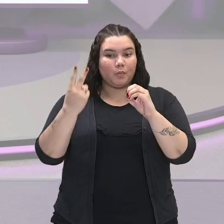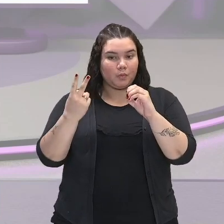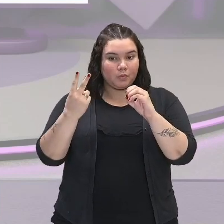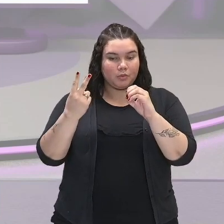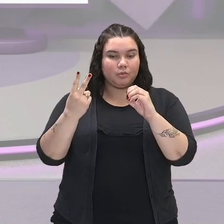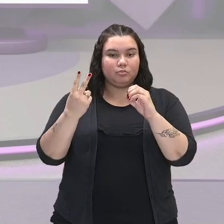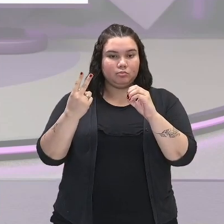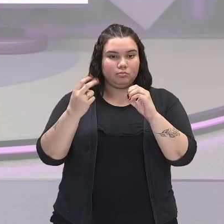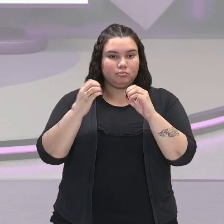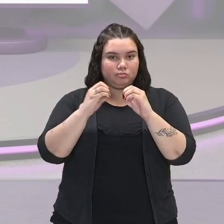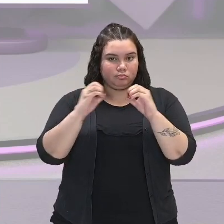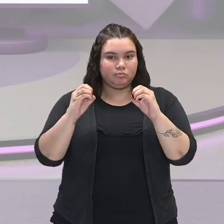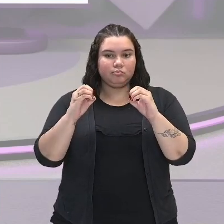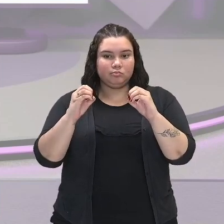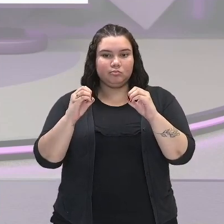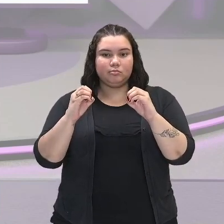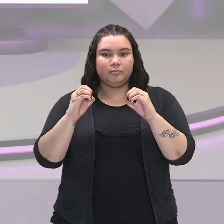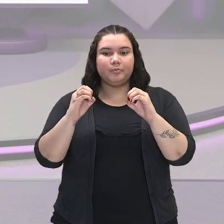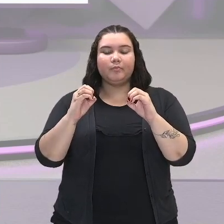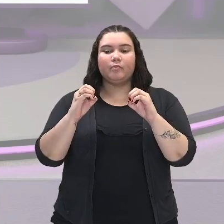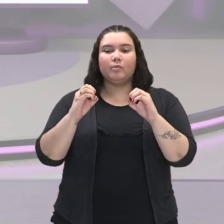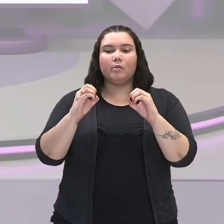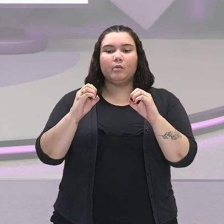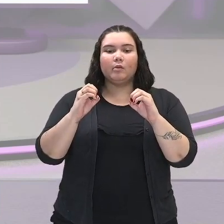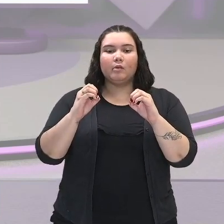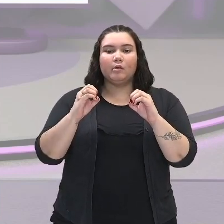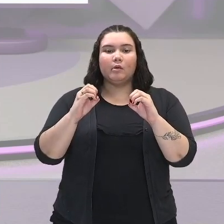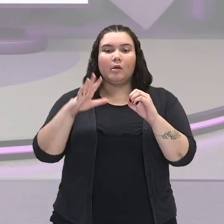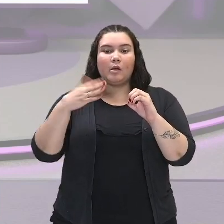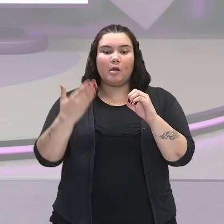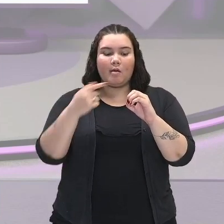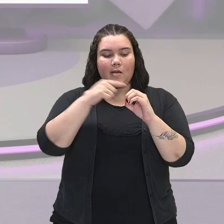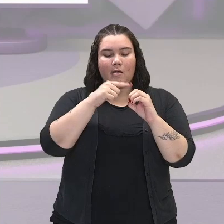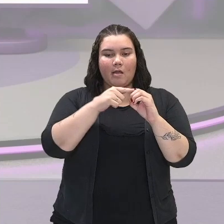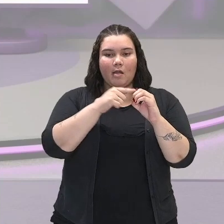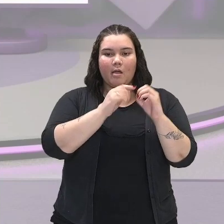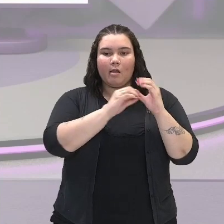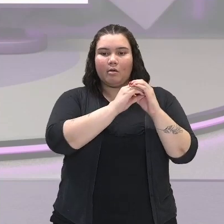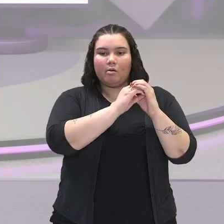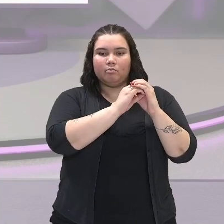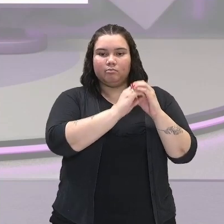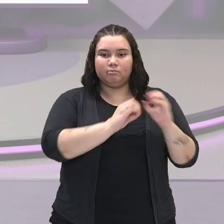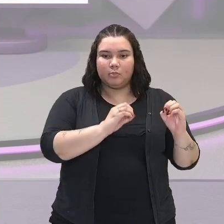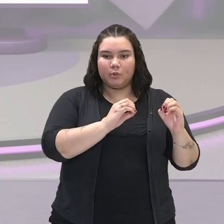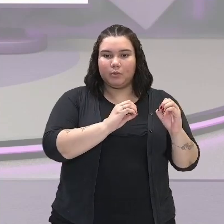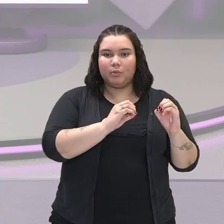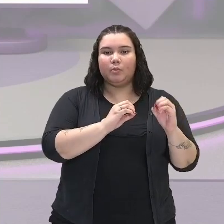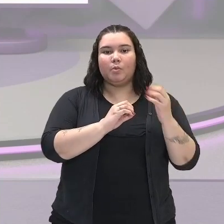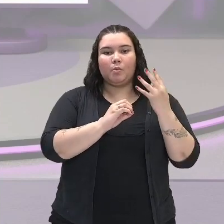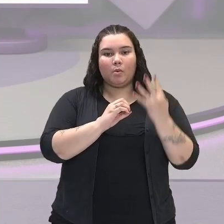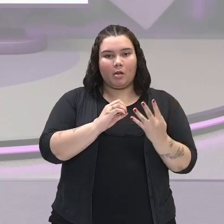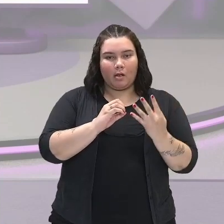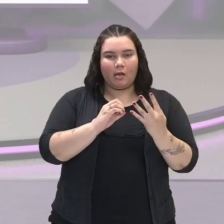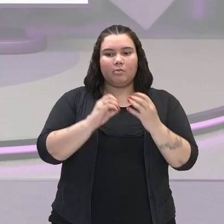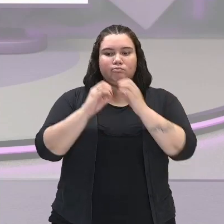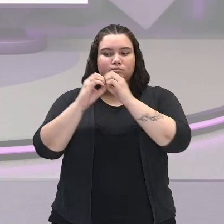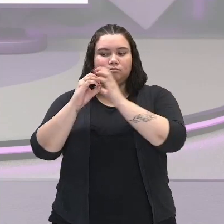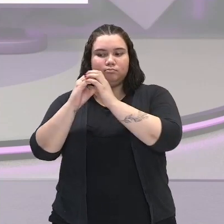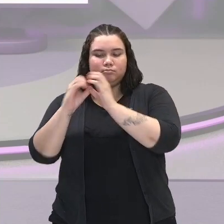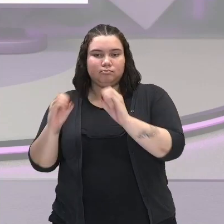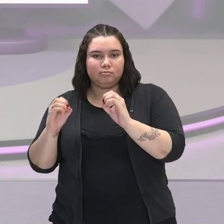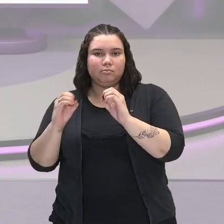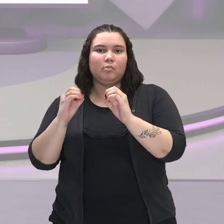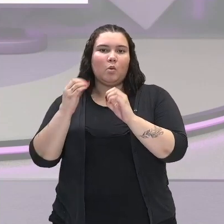células, né? São 2 células agora. Essas 2 células vão dar origem a 4